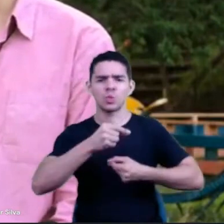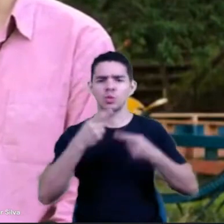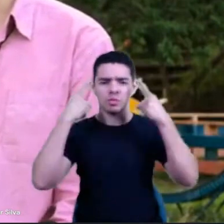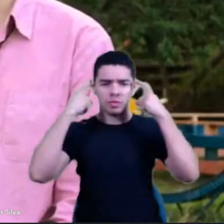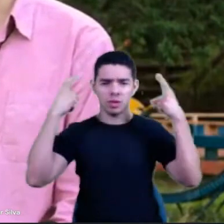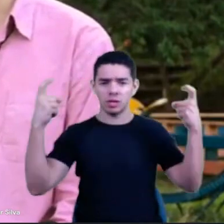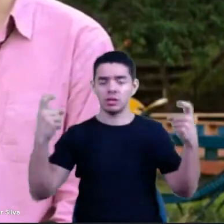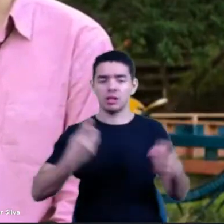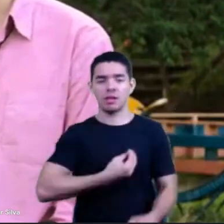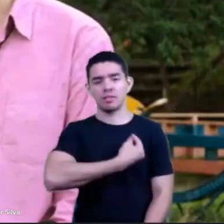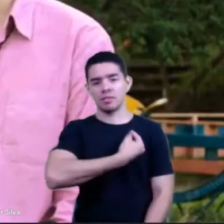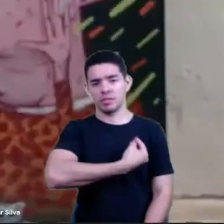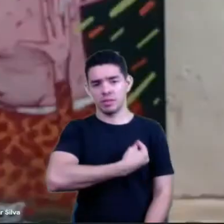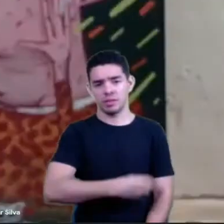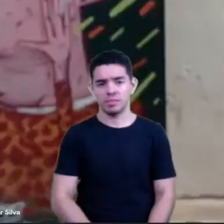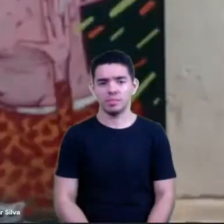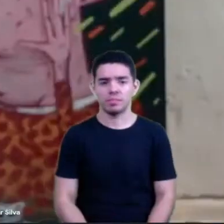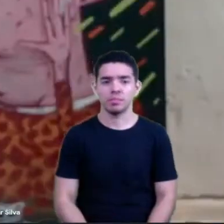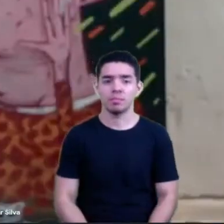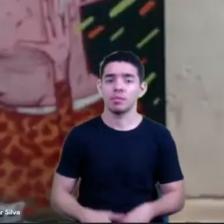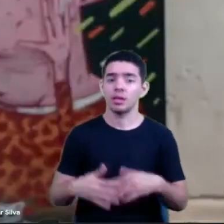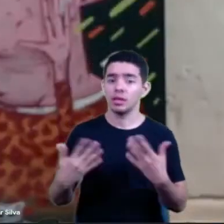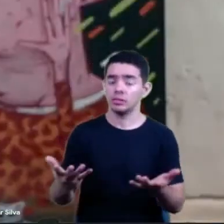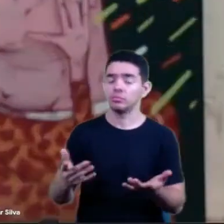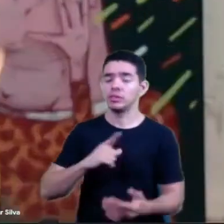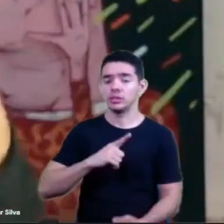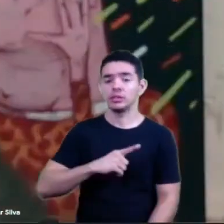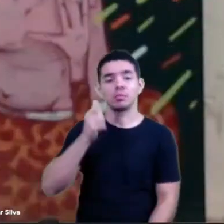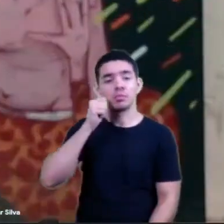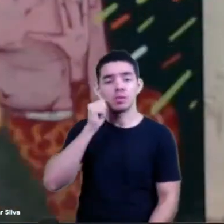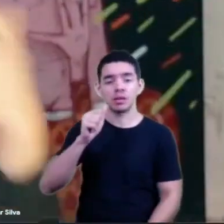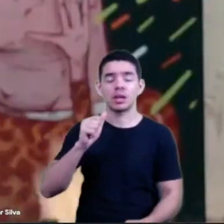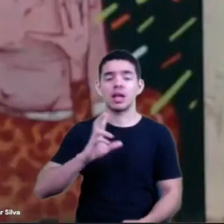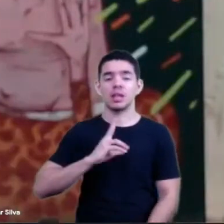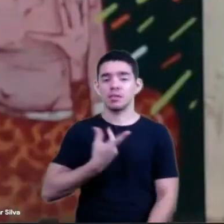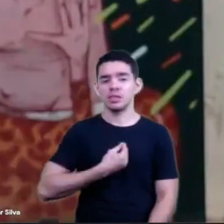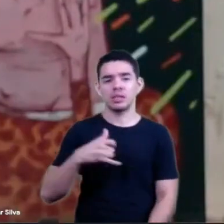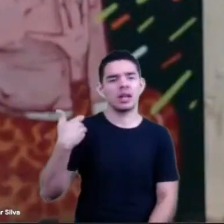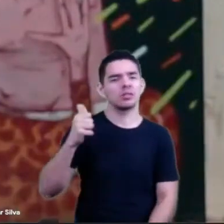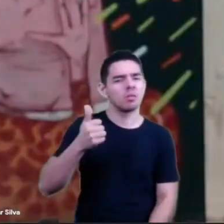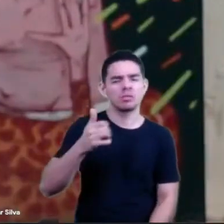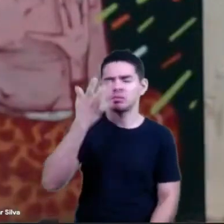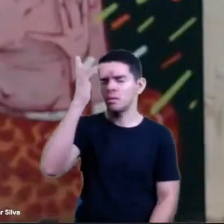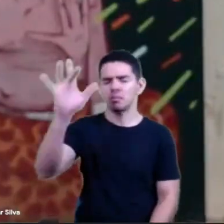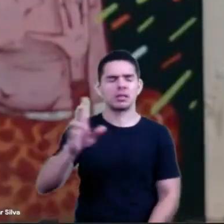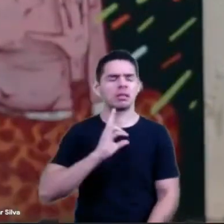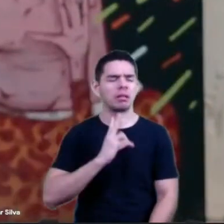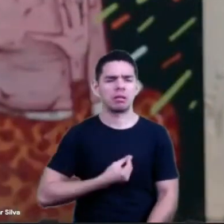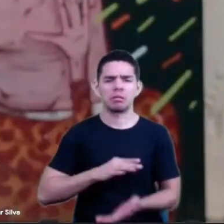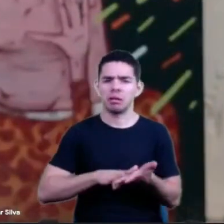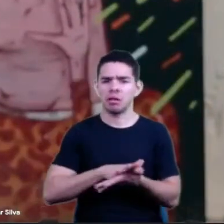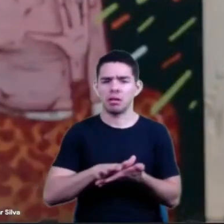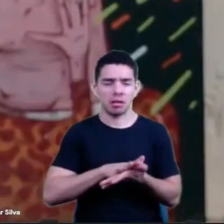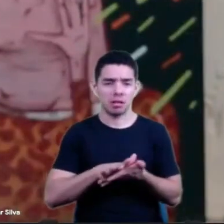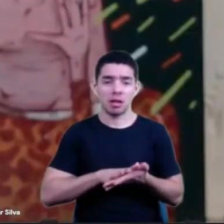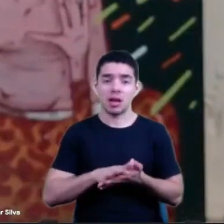violência que eu estava passando. Era uma história de uma travesti da Scarlett, contando dela quando ela tinha 11 anos, que ela nem sabia que era trans, nem sabia o que estava acontecendo com